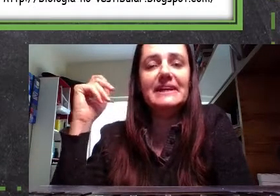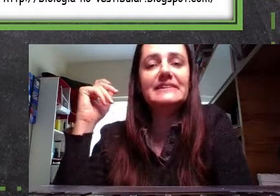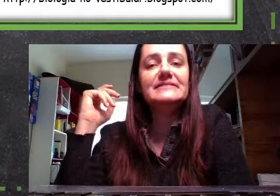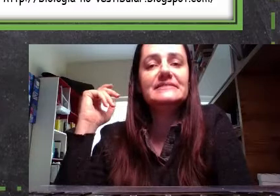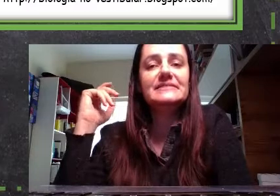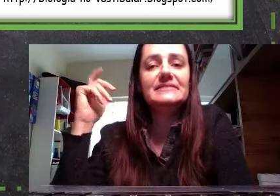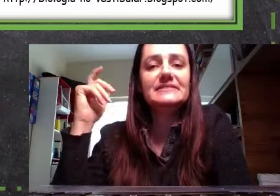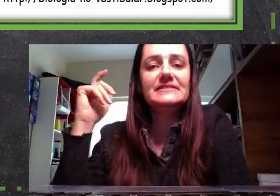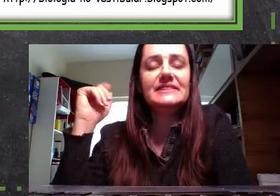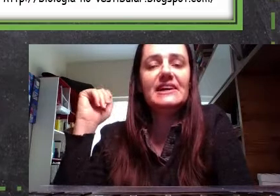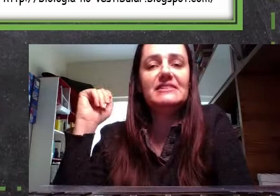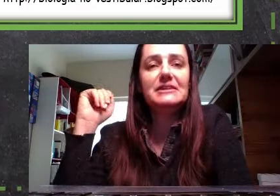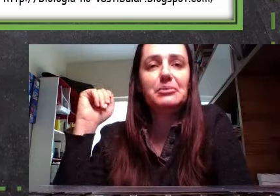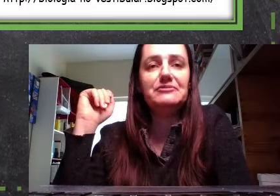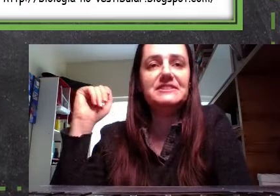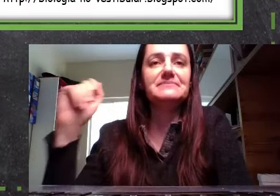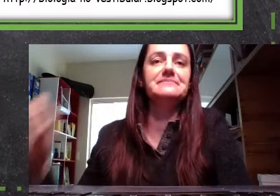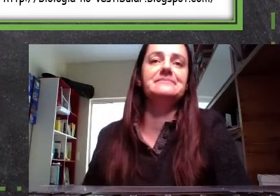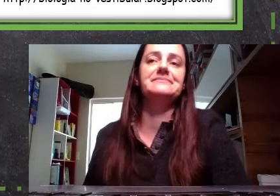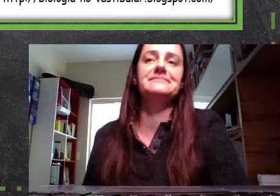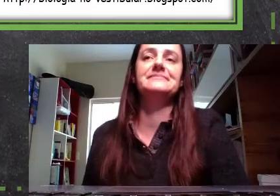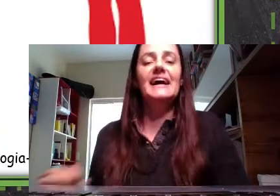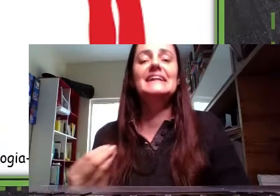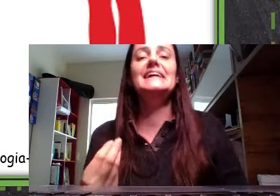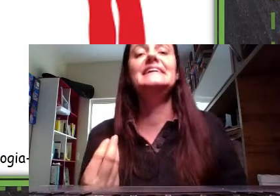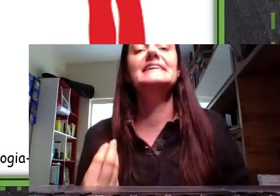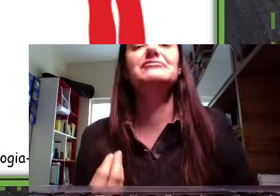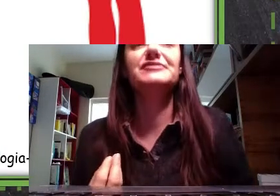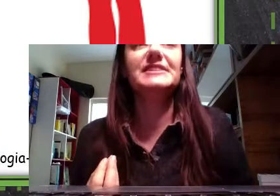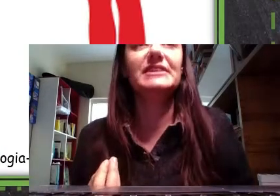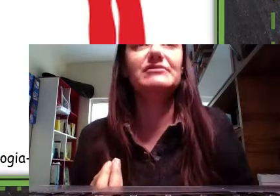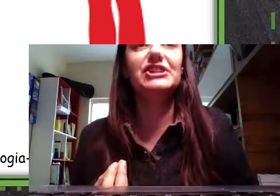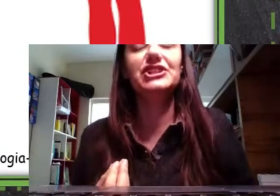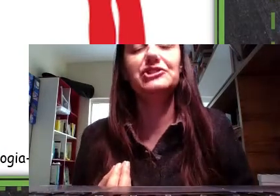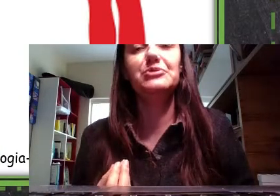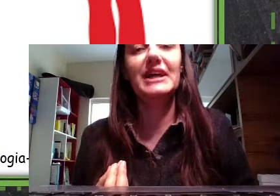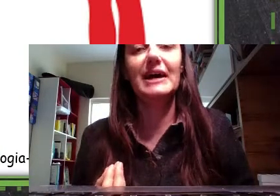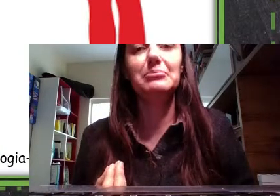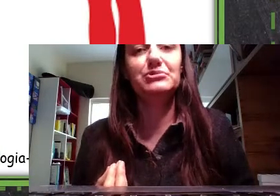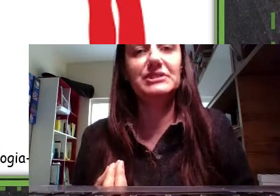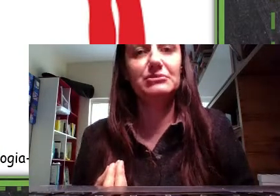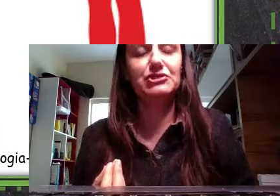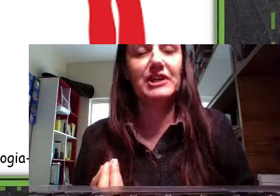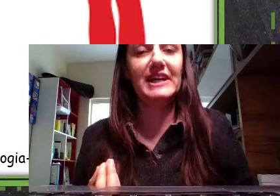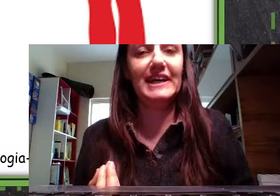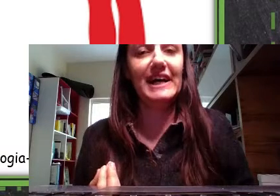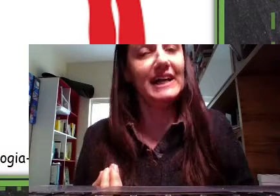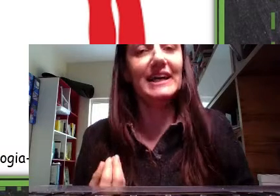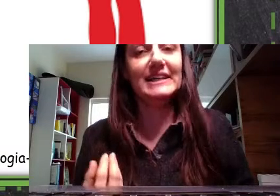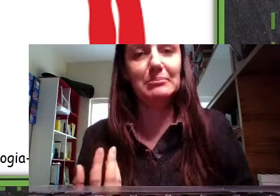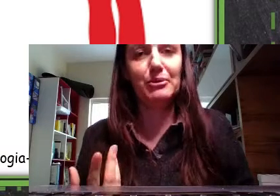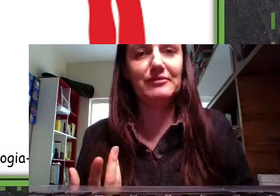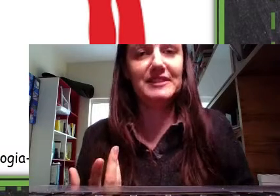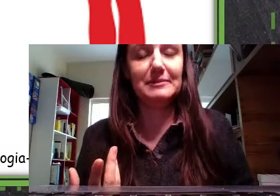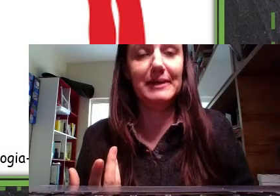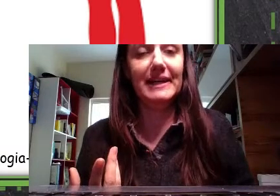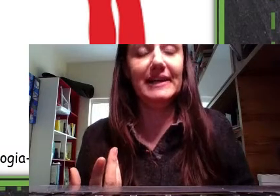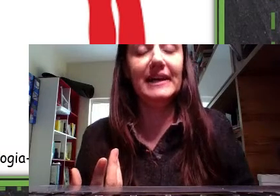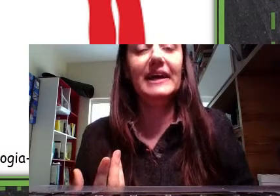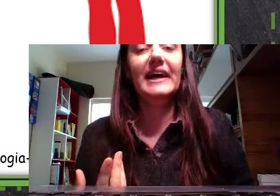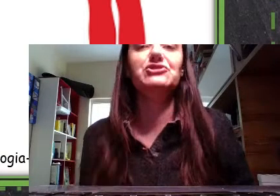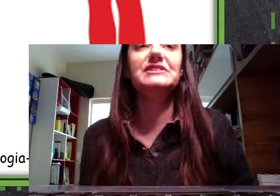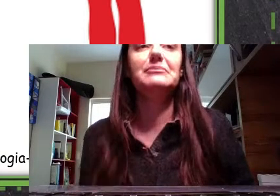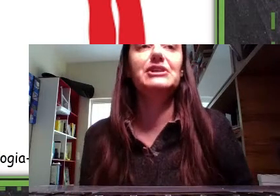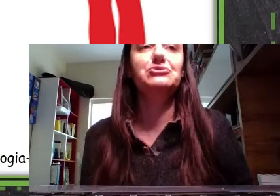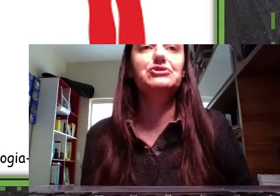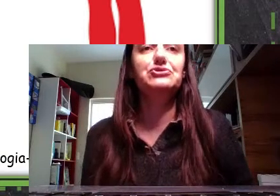vale lembrar da aula da hipófise. Além da função de estimular a produção de LH lá na hipófise